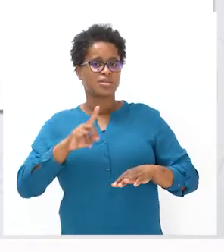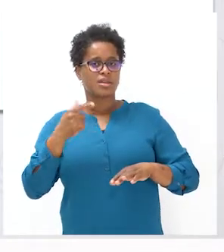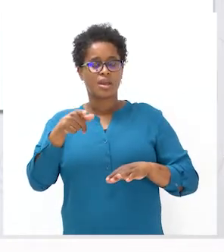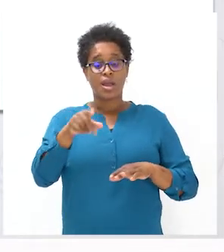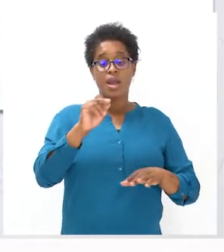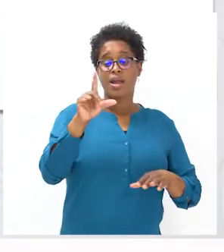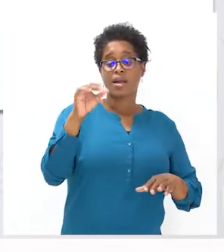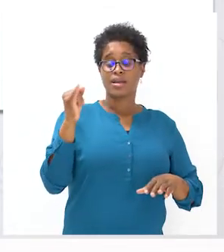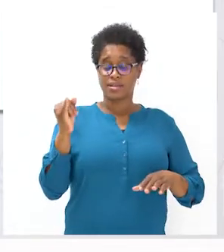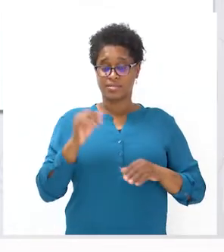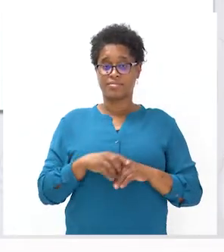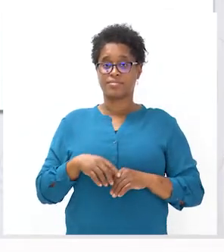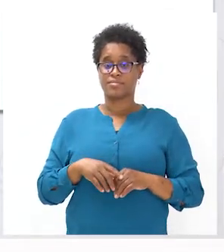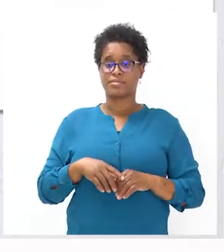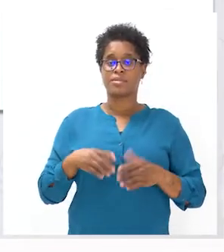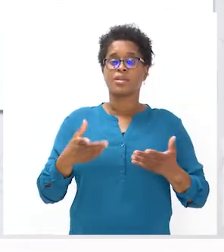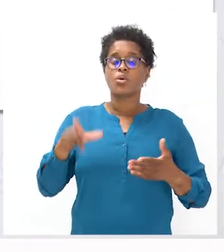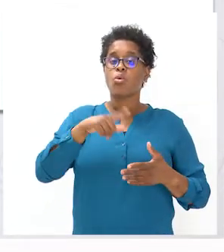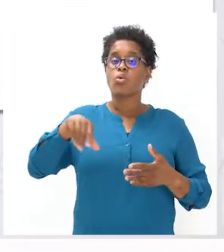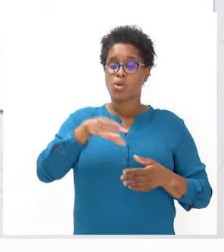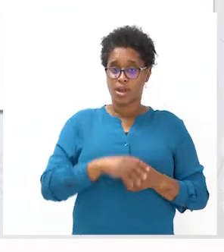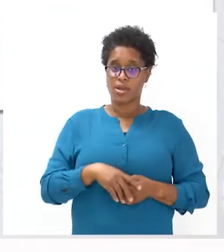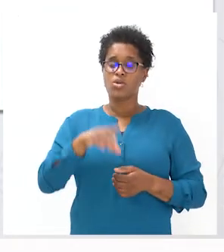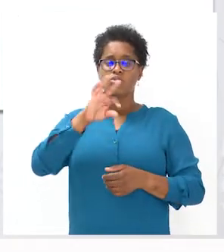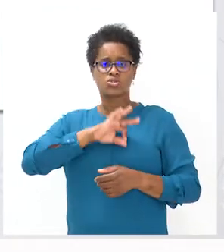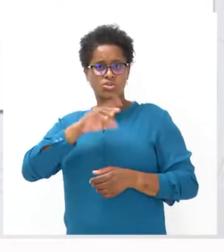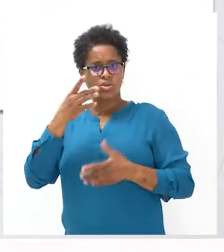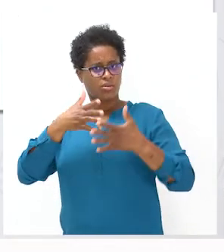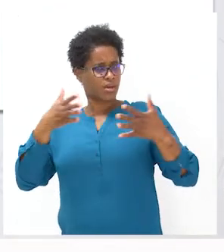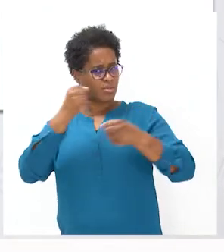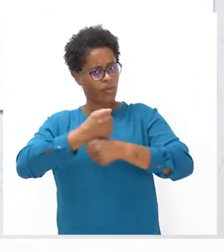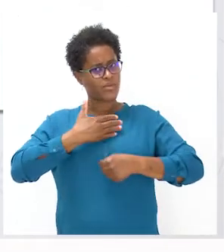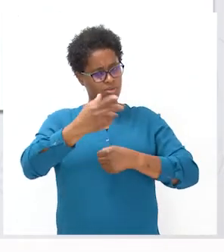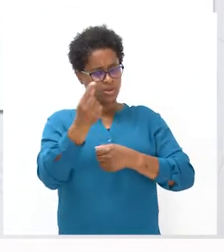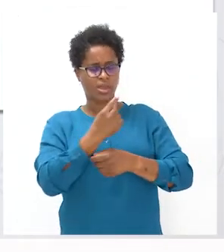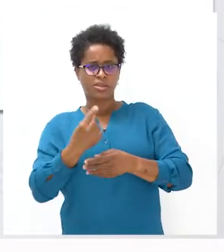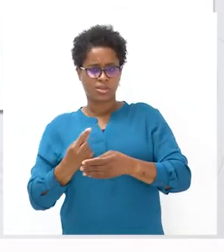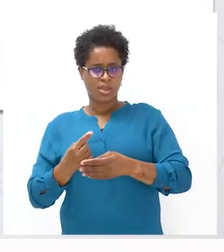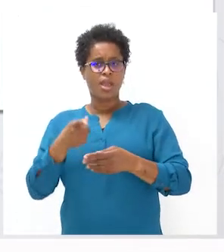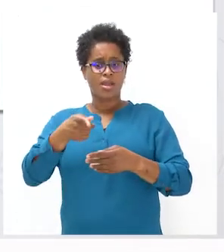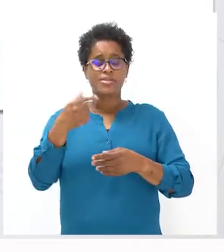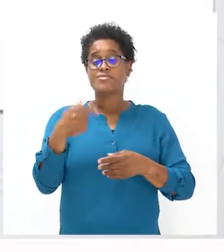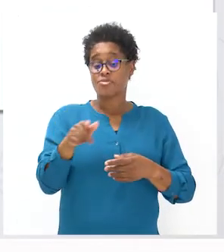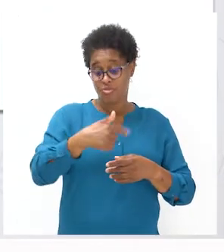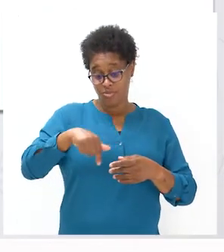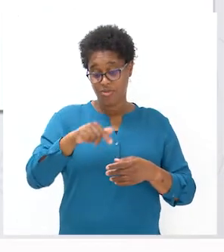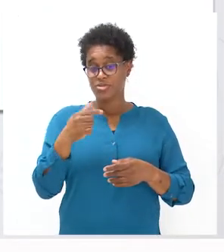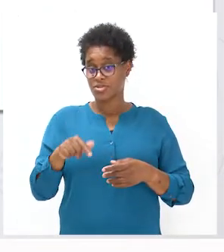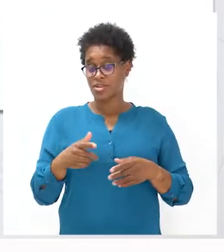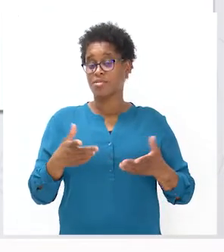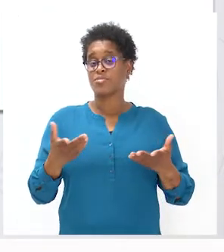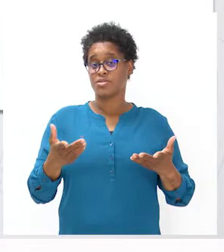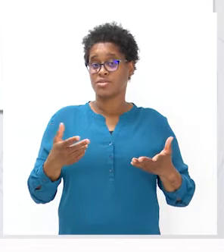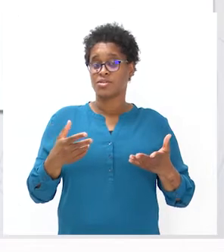a indicar o lugar. O senhor é um grande artista. Aqui nós temos,